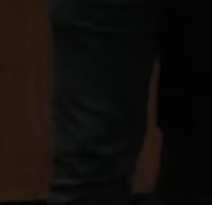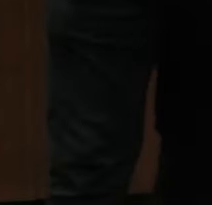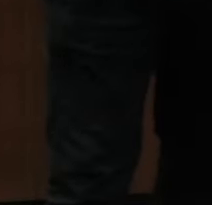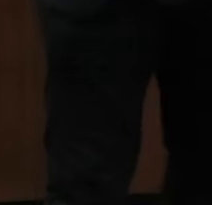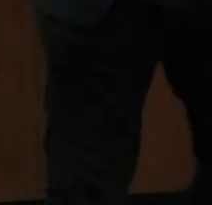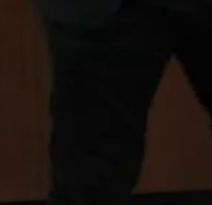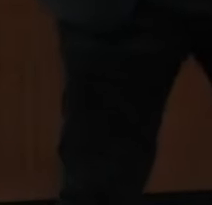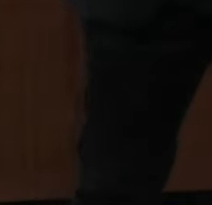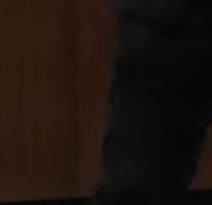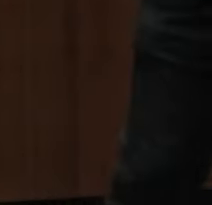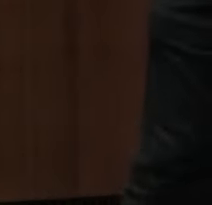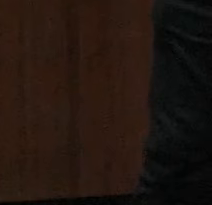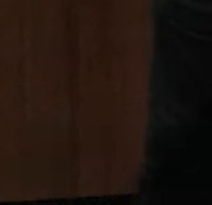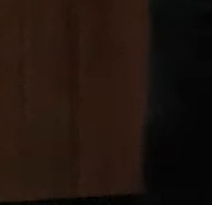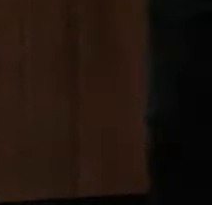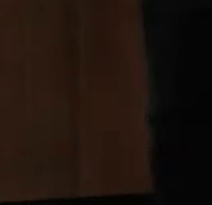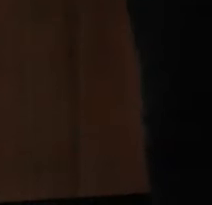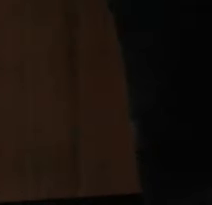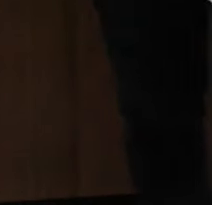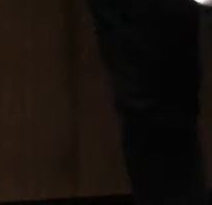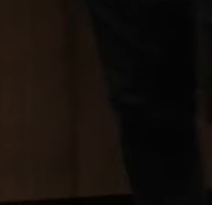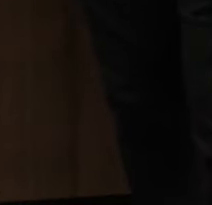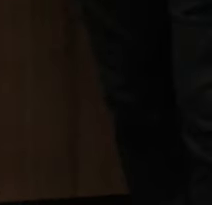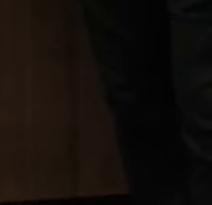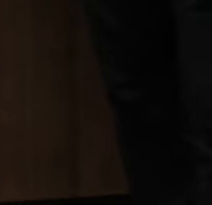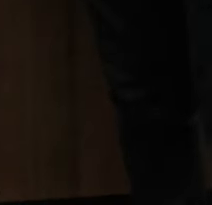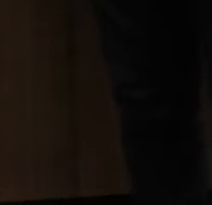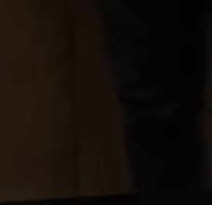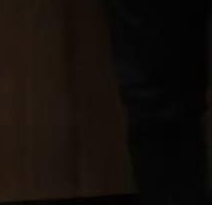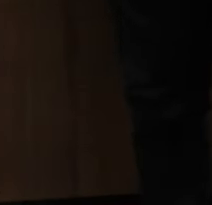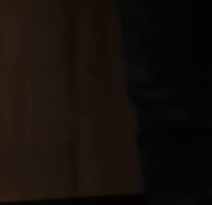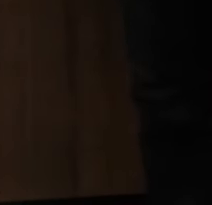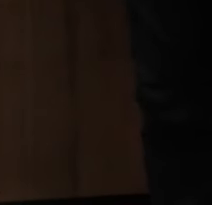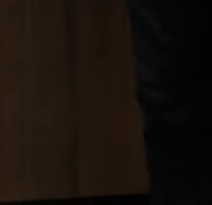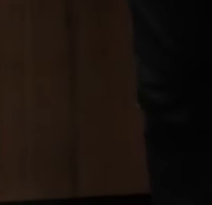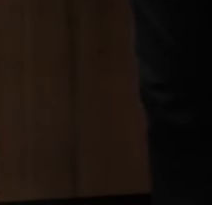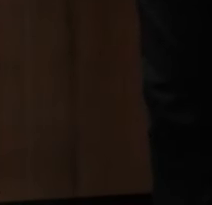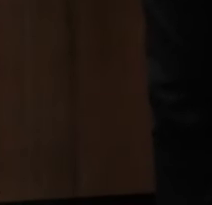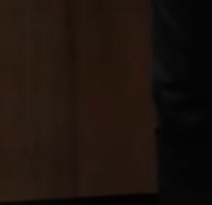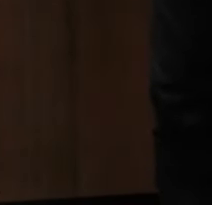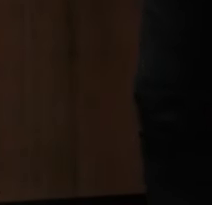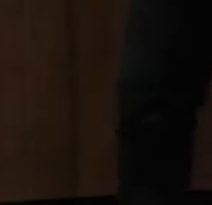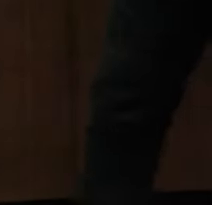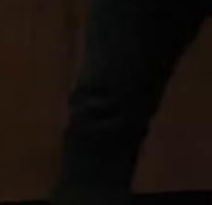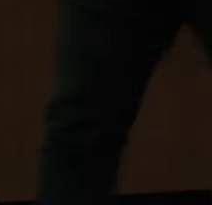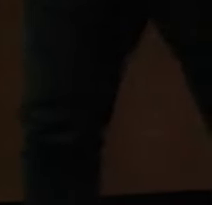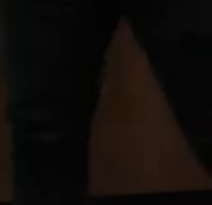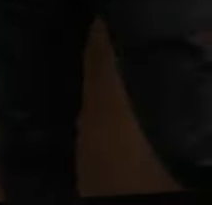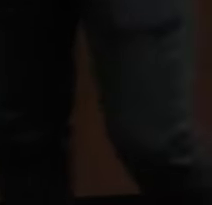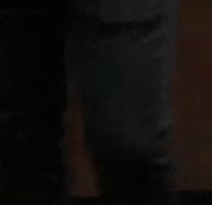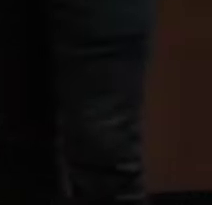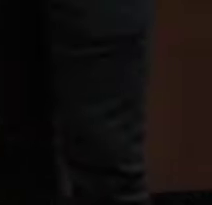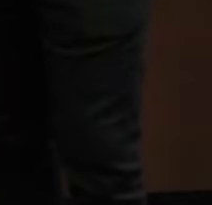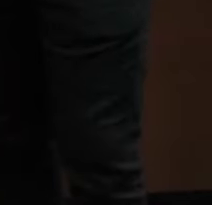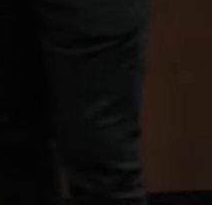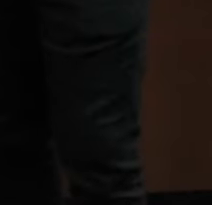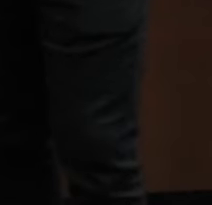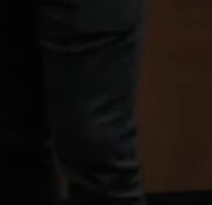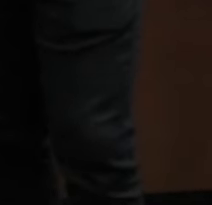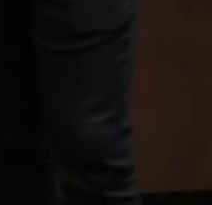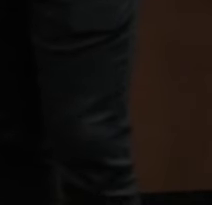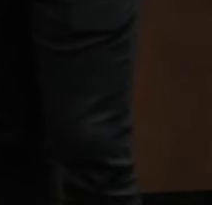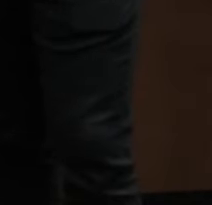demonstrações contábeis do fundo. 7. Elaborar e aprovar seu regimento interno por maioria absoluta. 8.